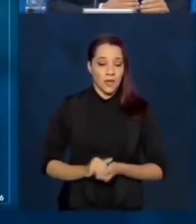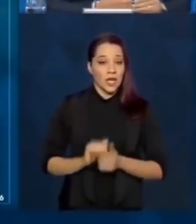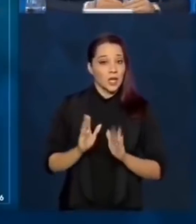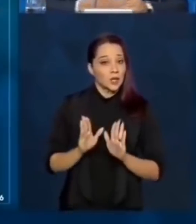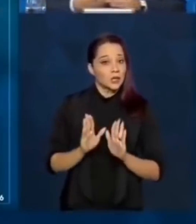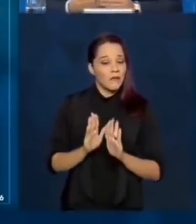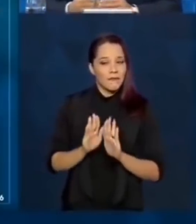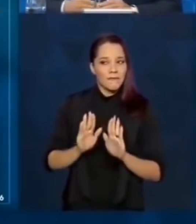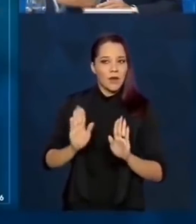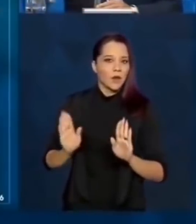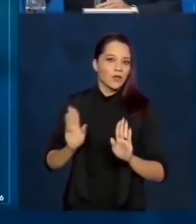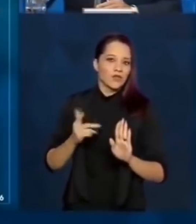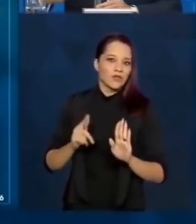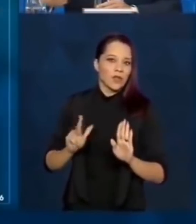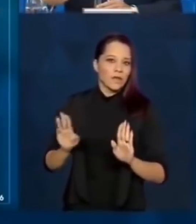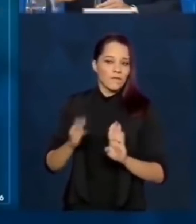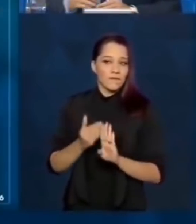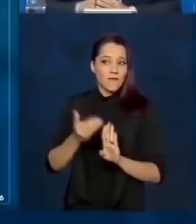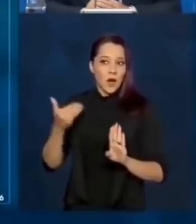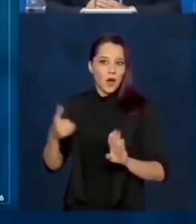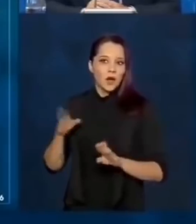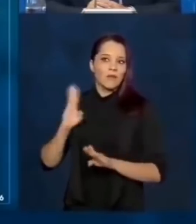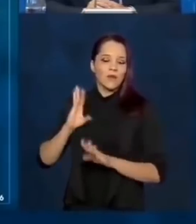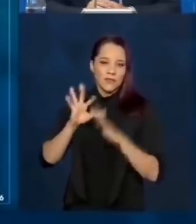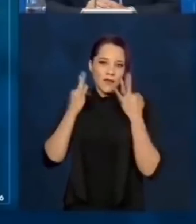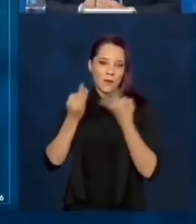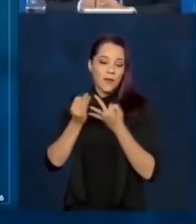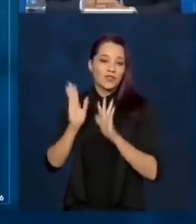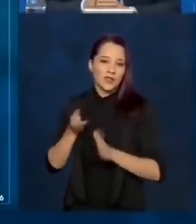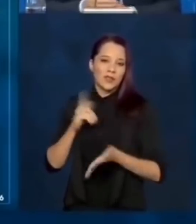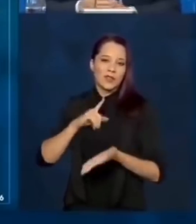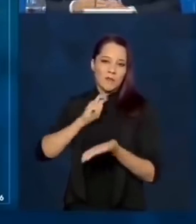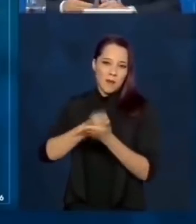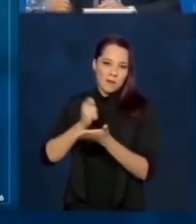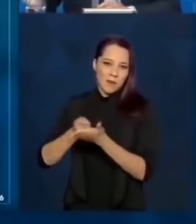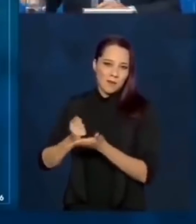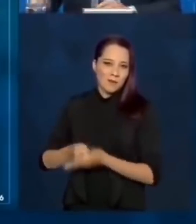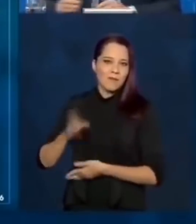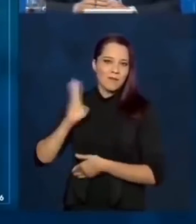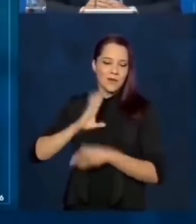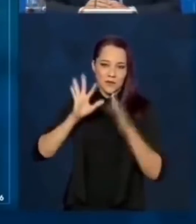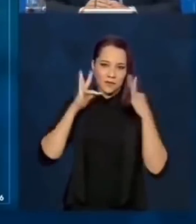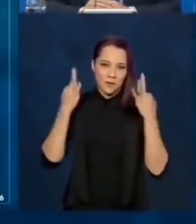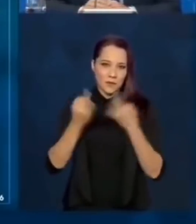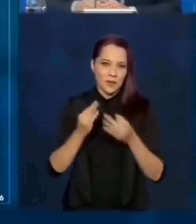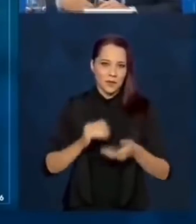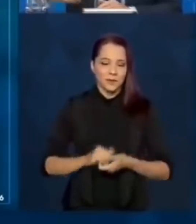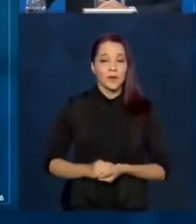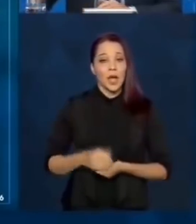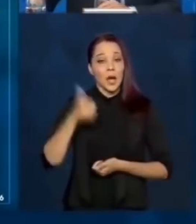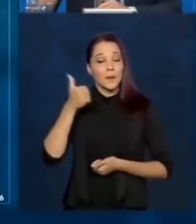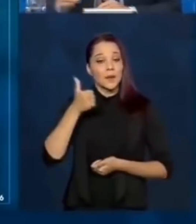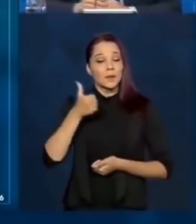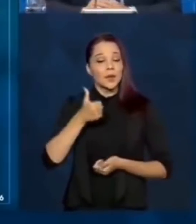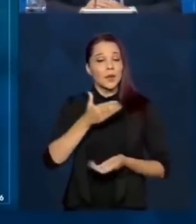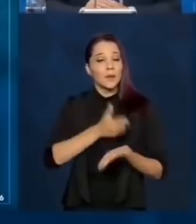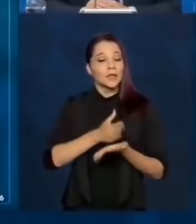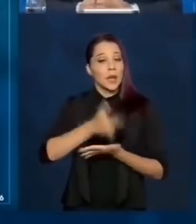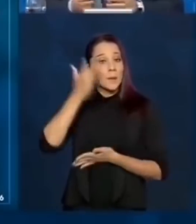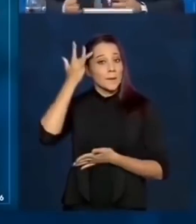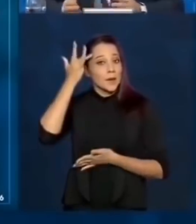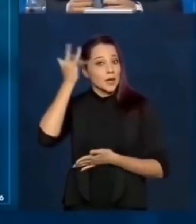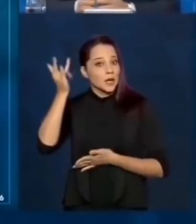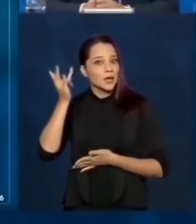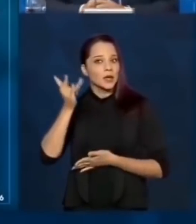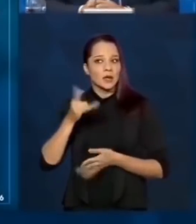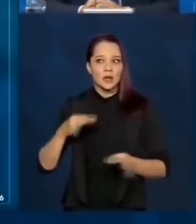Família. Novamente, nós já temos o pagamento do Bolsa Família. A primeira parcela amanhã, ela se